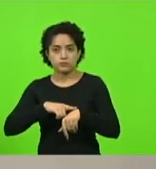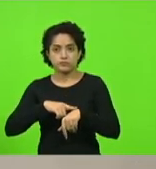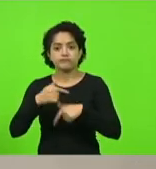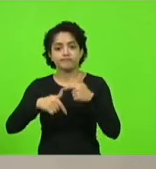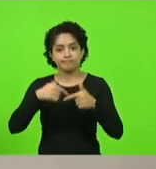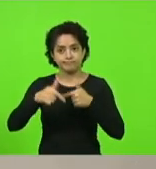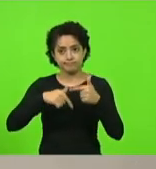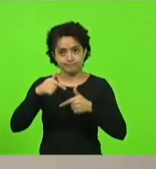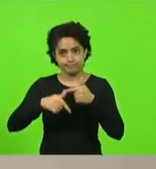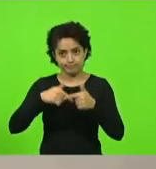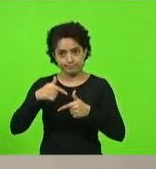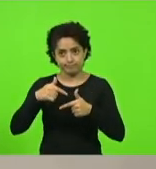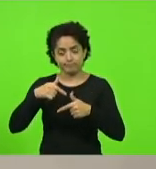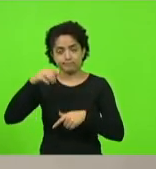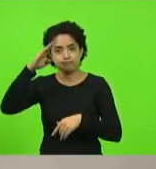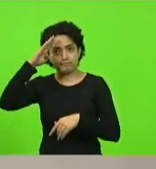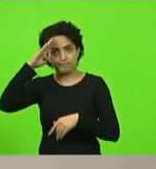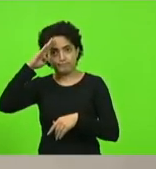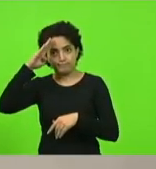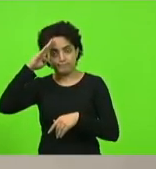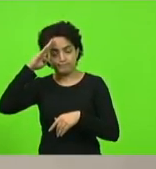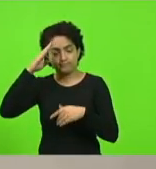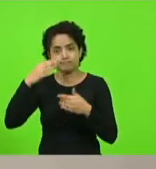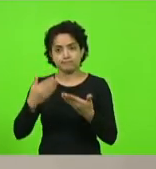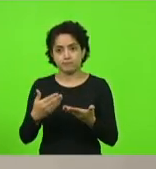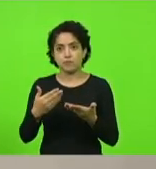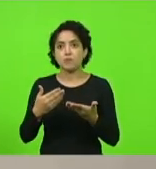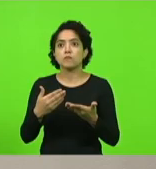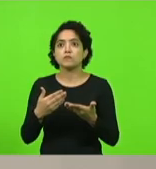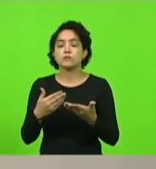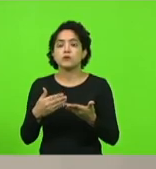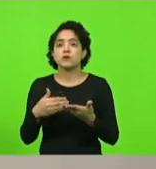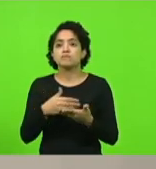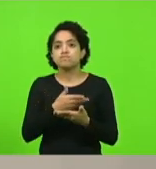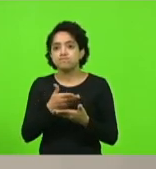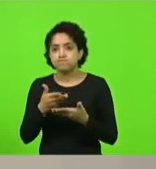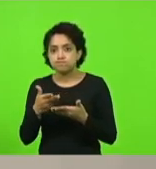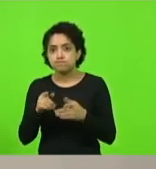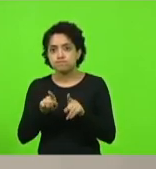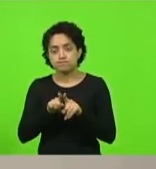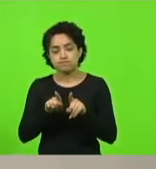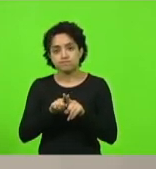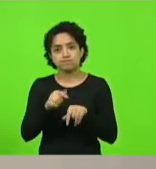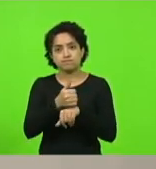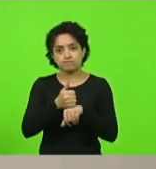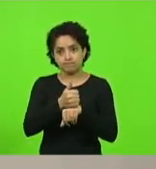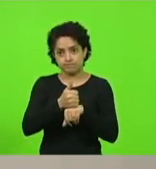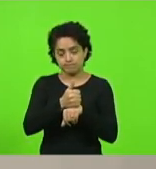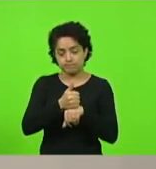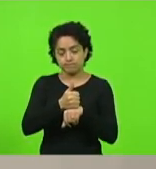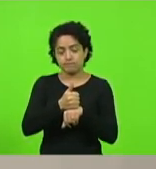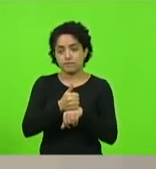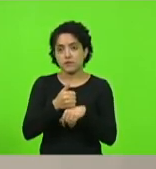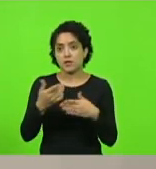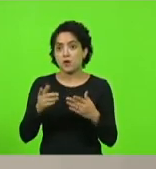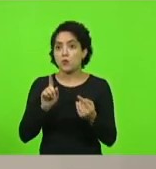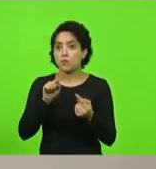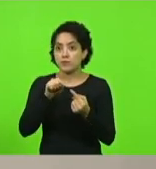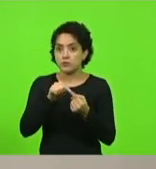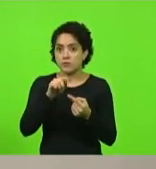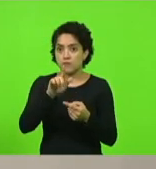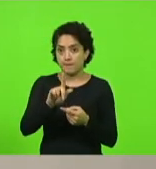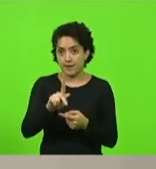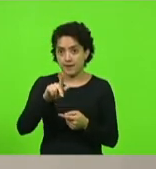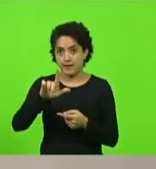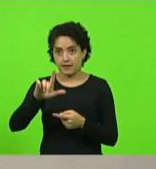que os sargentos de carreira sejam proporcionados o fluxo da carreira das praças. Ressalto, portanto, que o objetivo do PLC